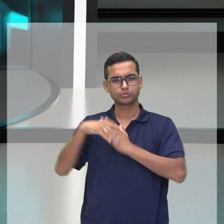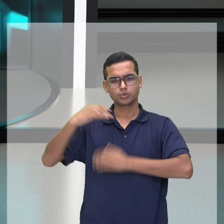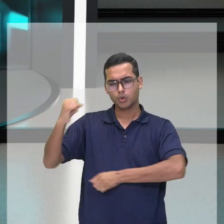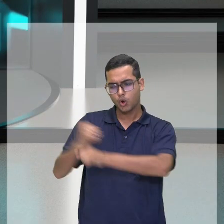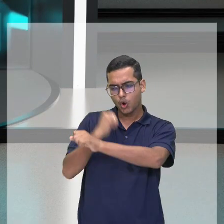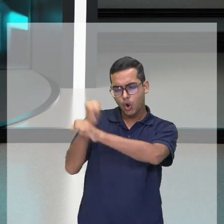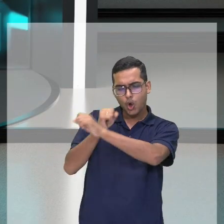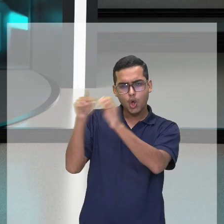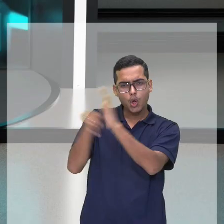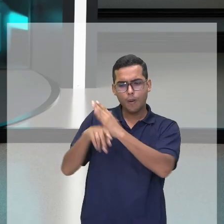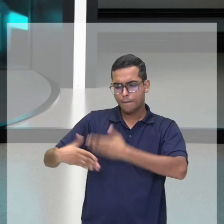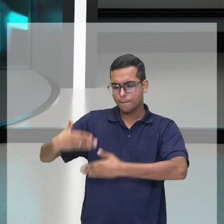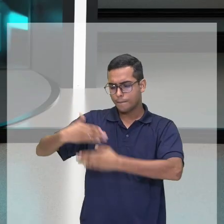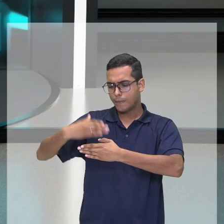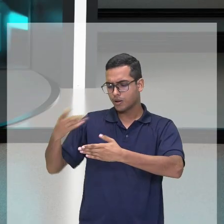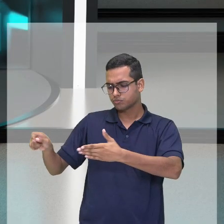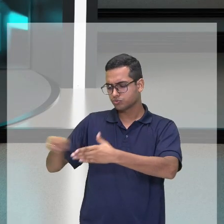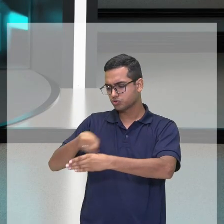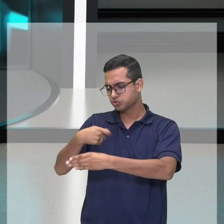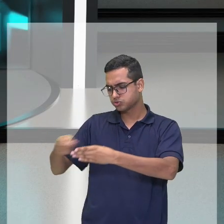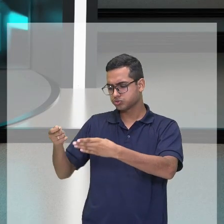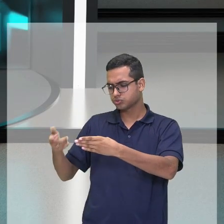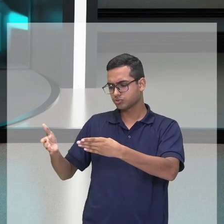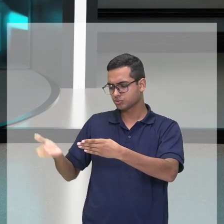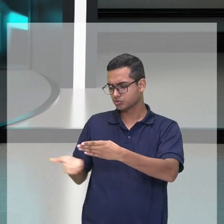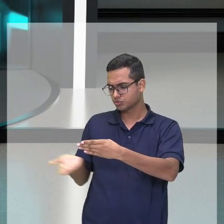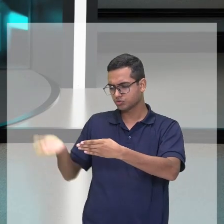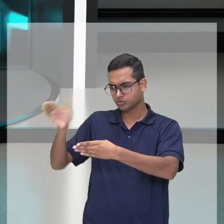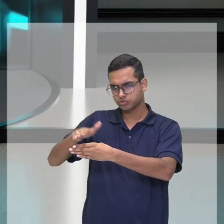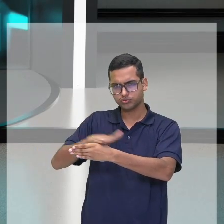construtor civil para assentar o tijolo,